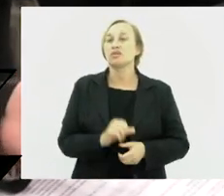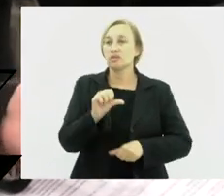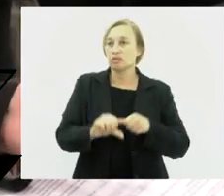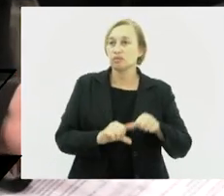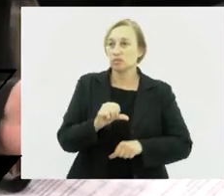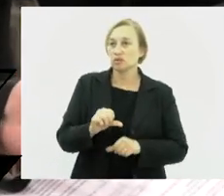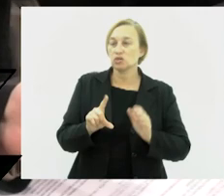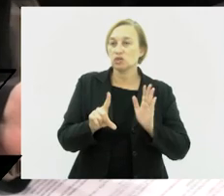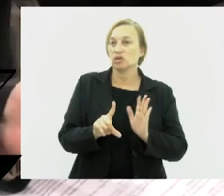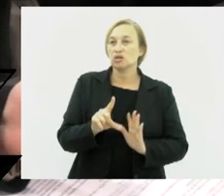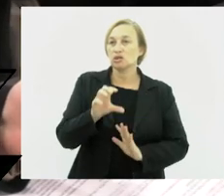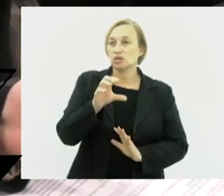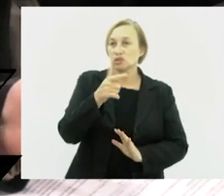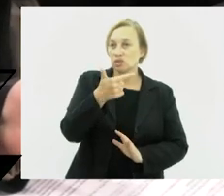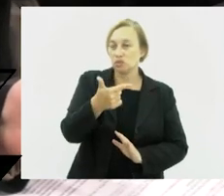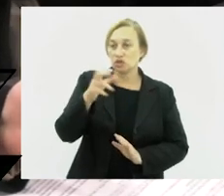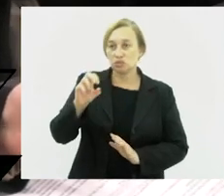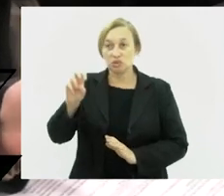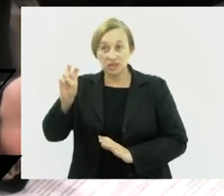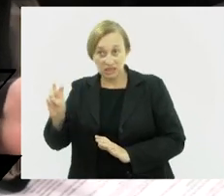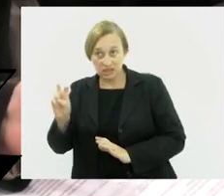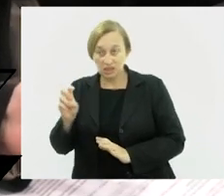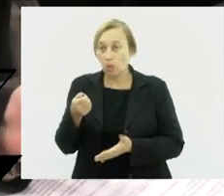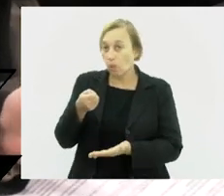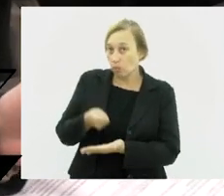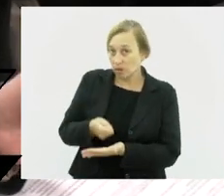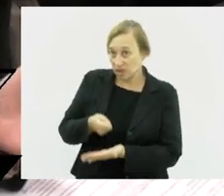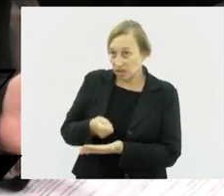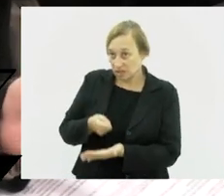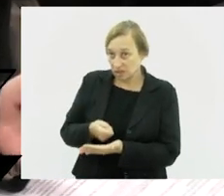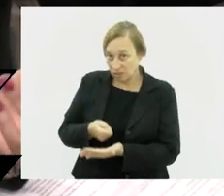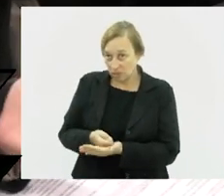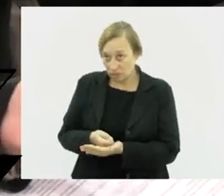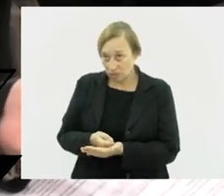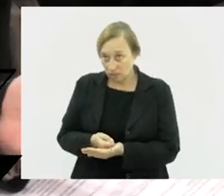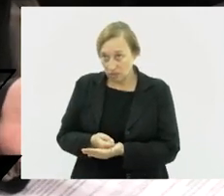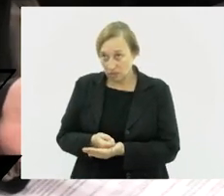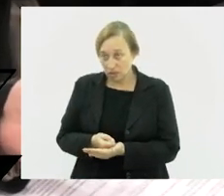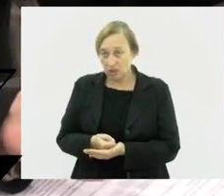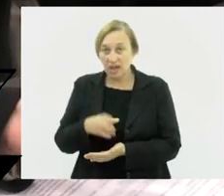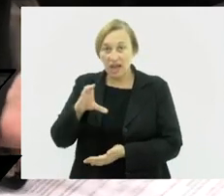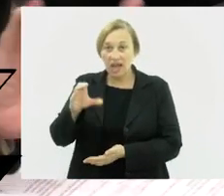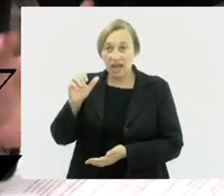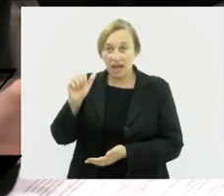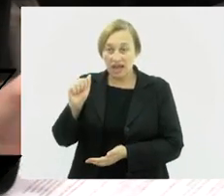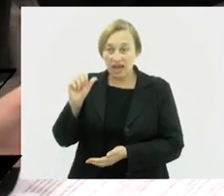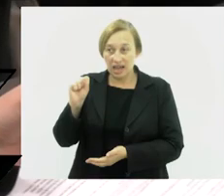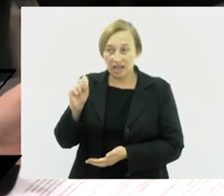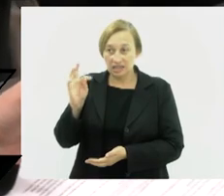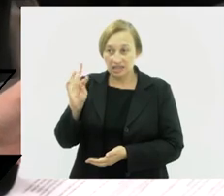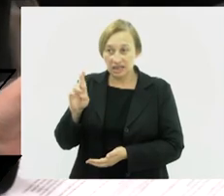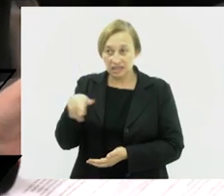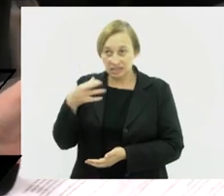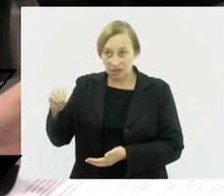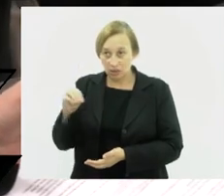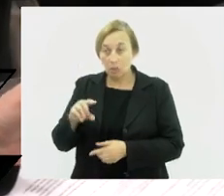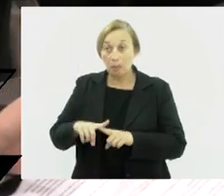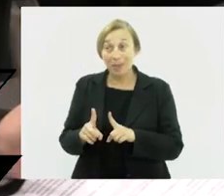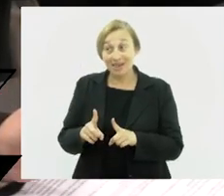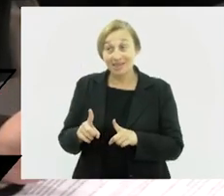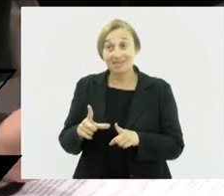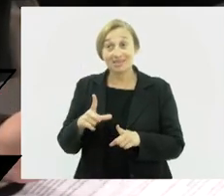traz pontos positivos, como a obrigatoriedade da esterilização, que é a castração, mas também traz